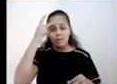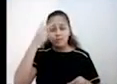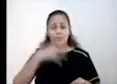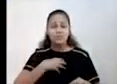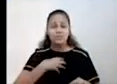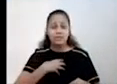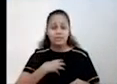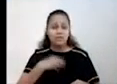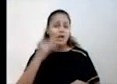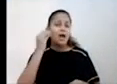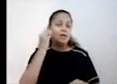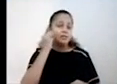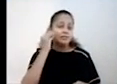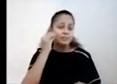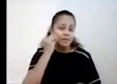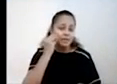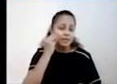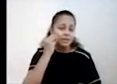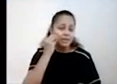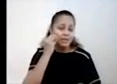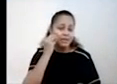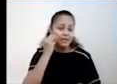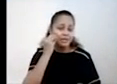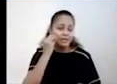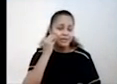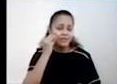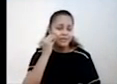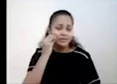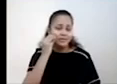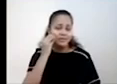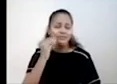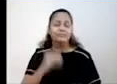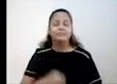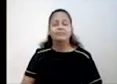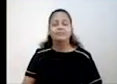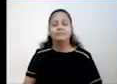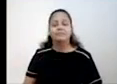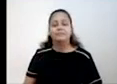a experiência de se aconchegar em um ninho.